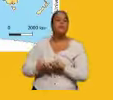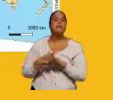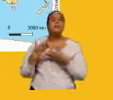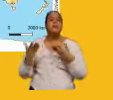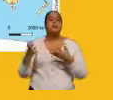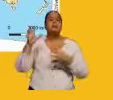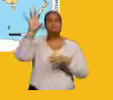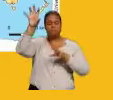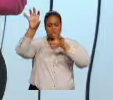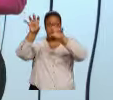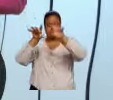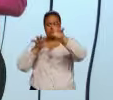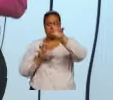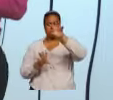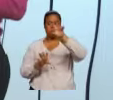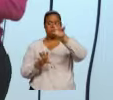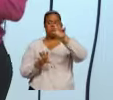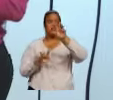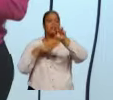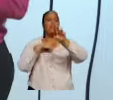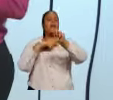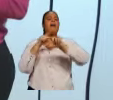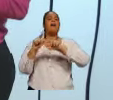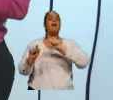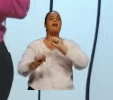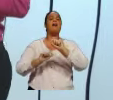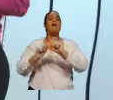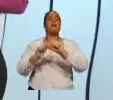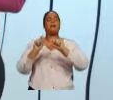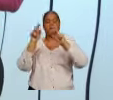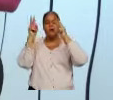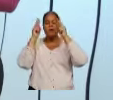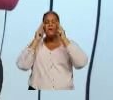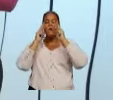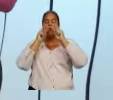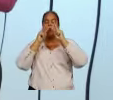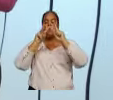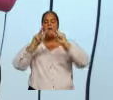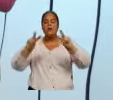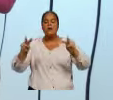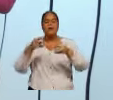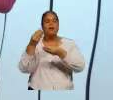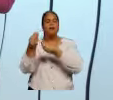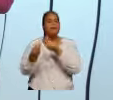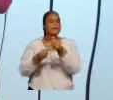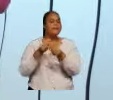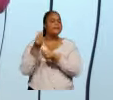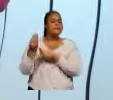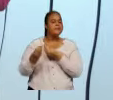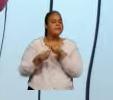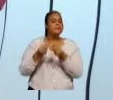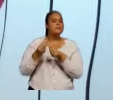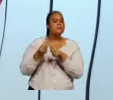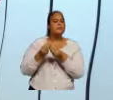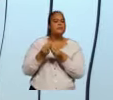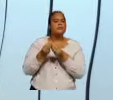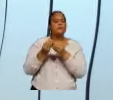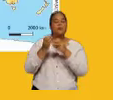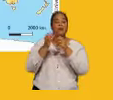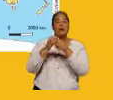mapa de densidade demográfica você vai fazer uma leitura da legenda da seguinte forma quanto mais